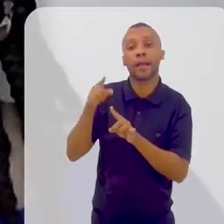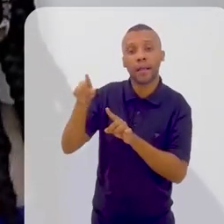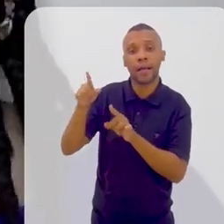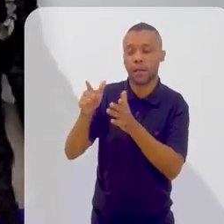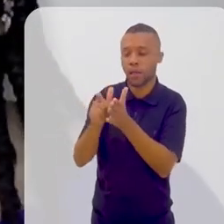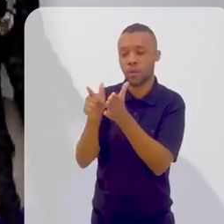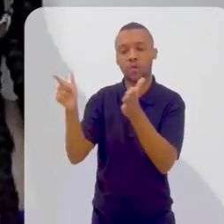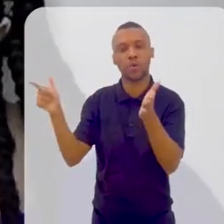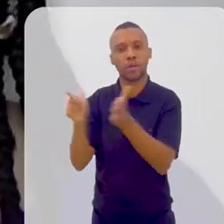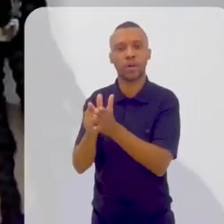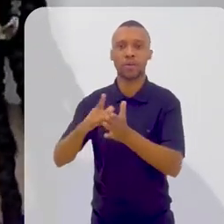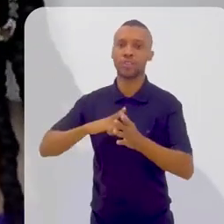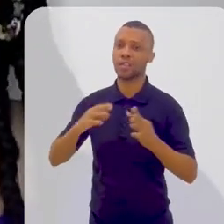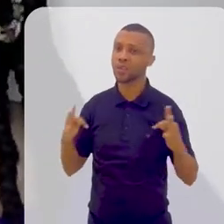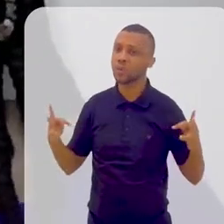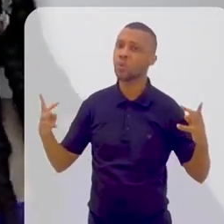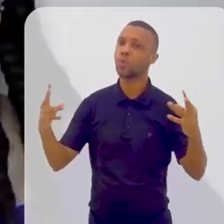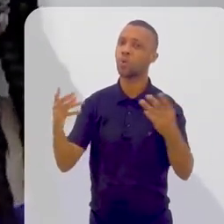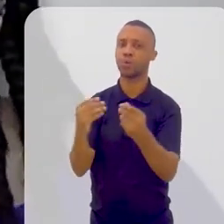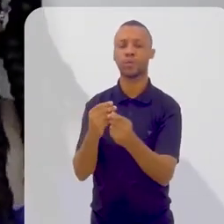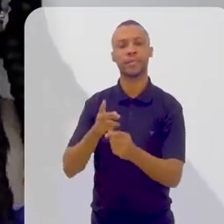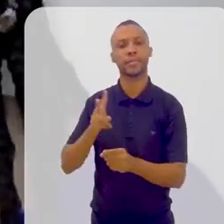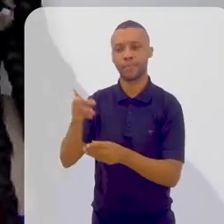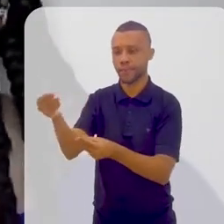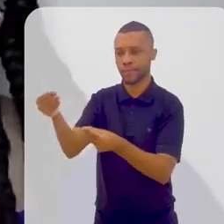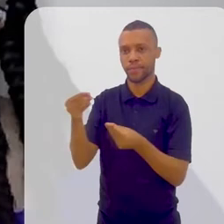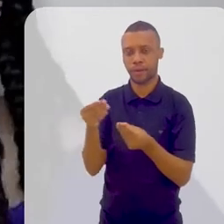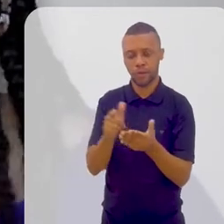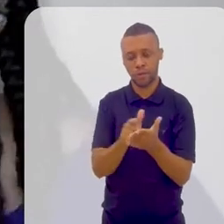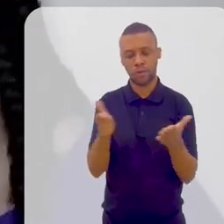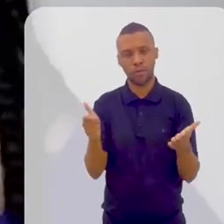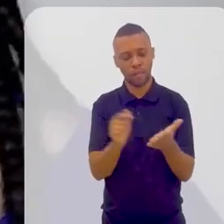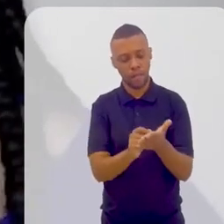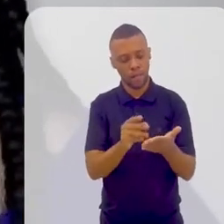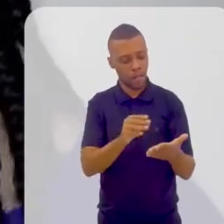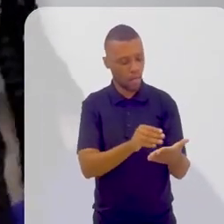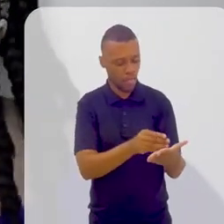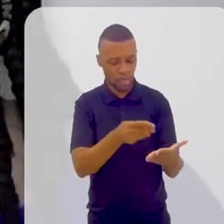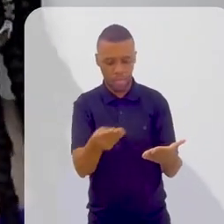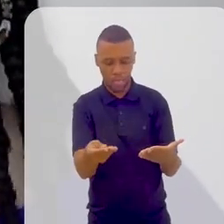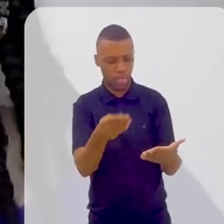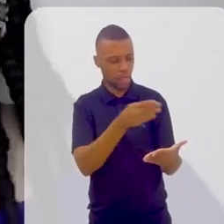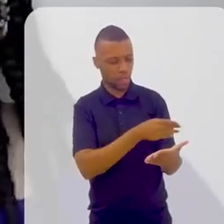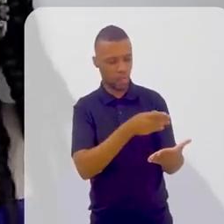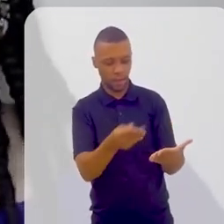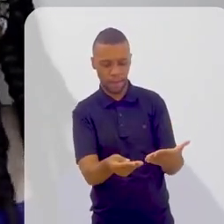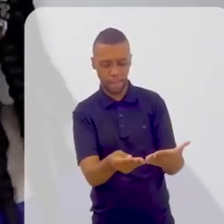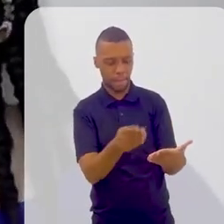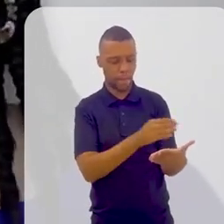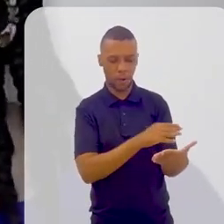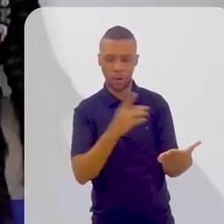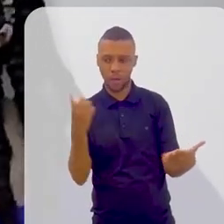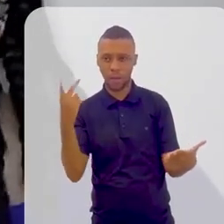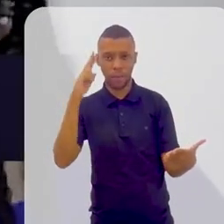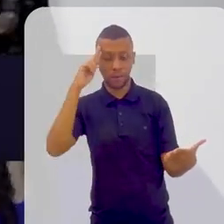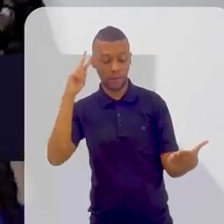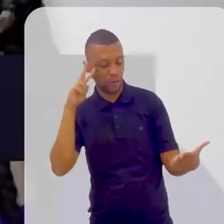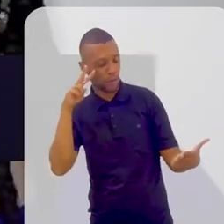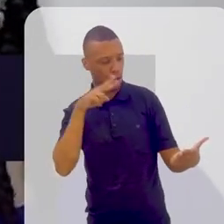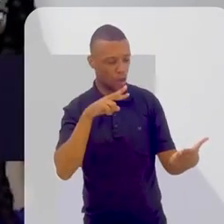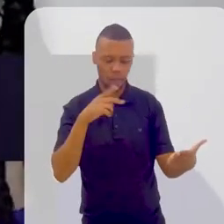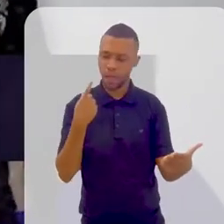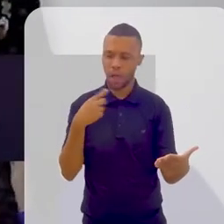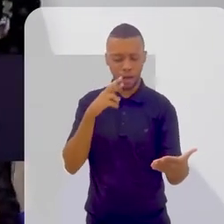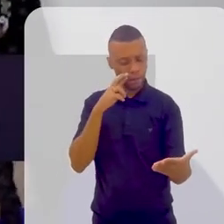gente recebia todos os jornais. E sempre também que ele chegava, ele me pegava filando o jornal, né? Eu dava